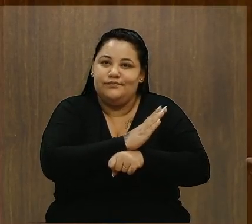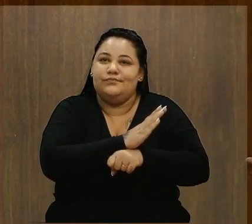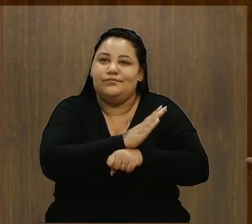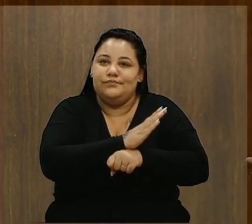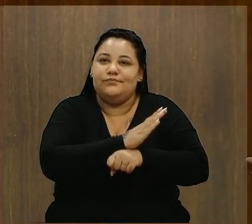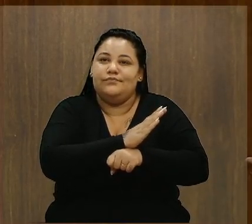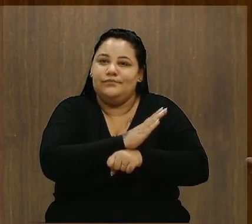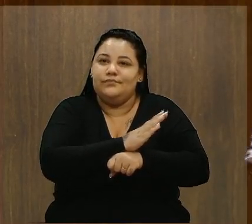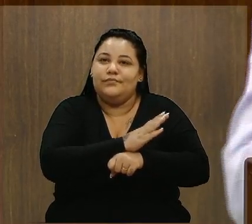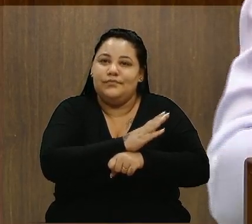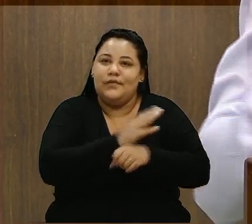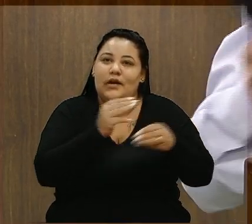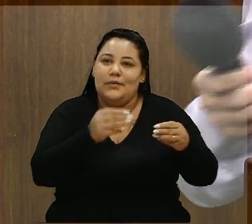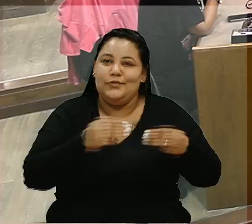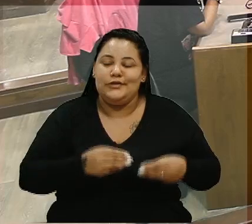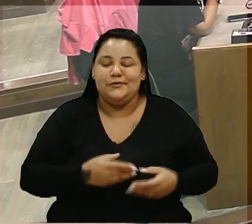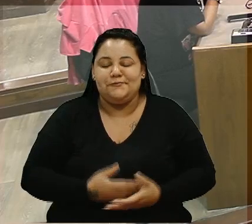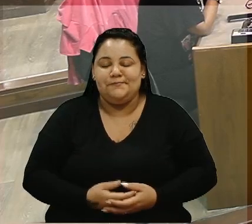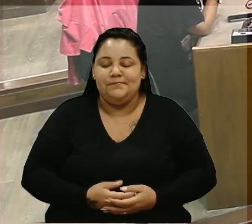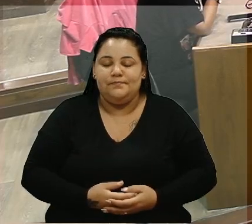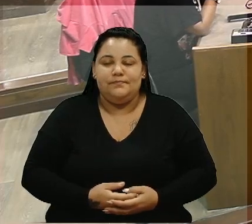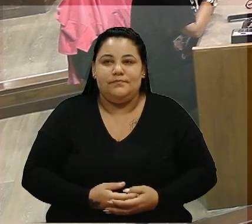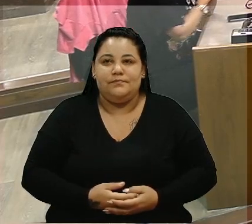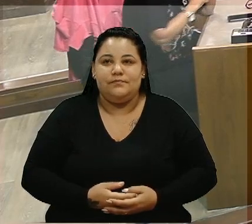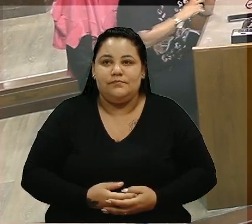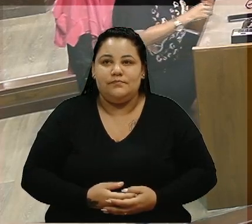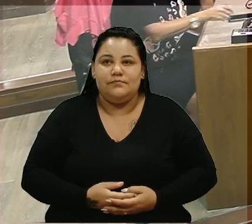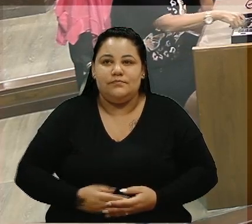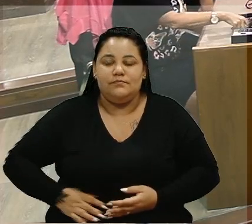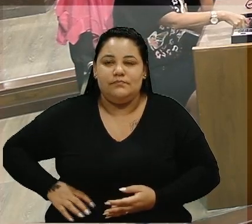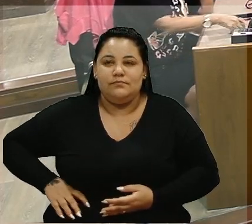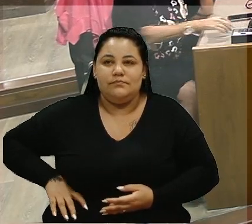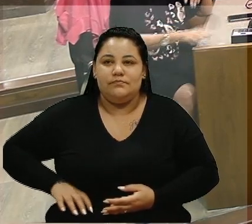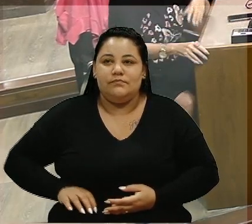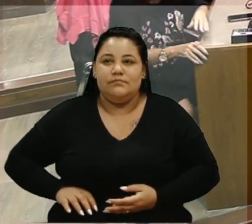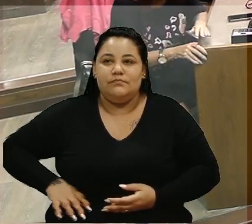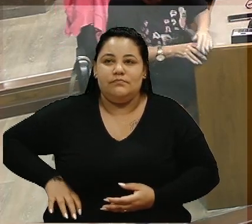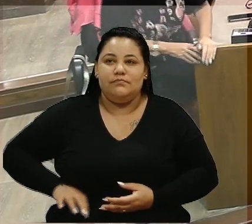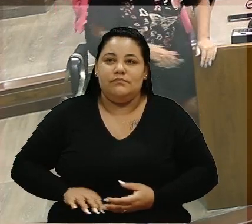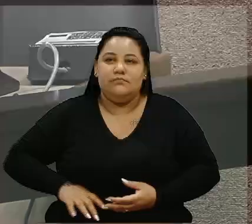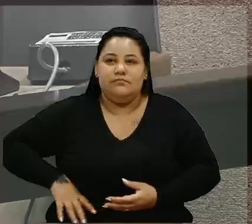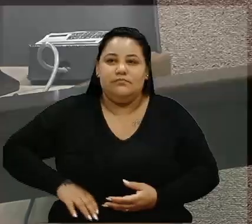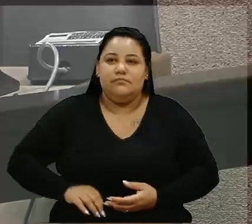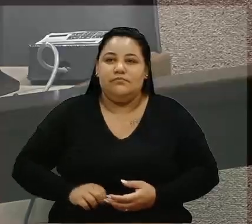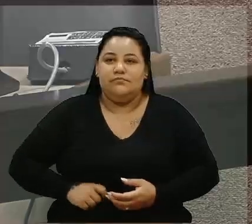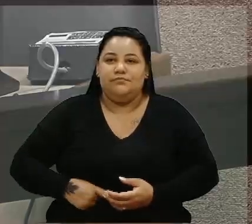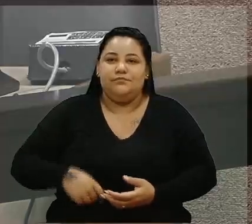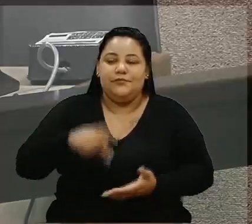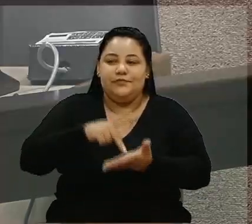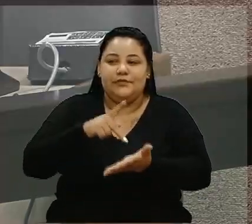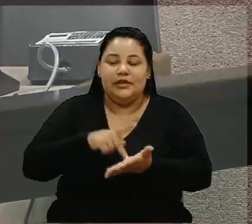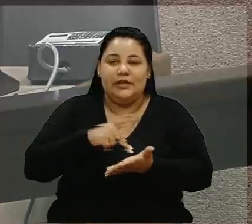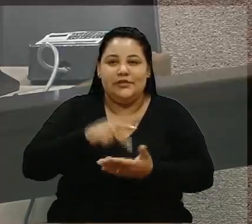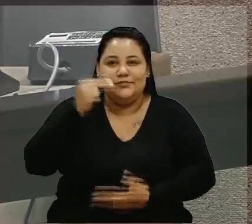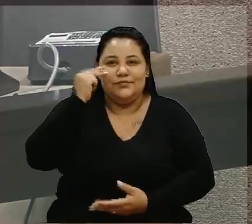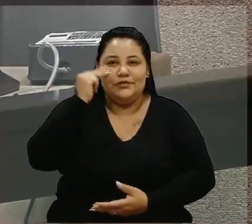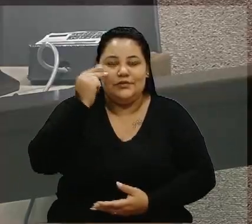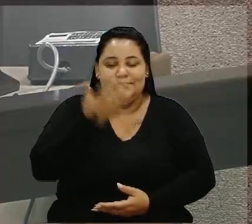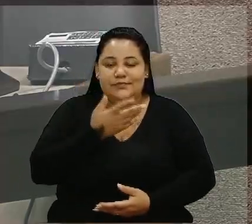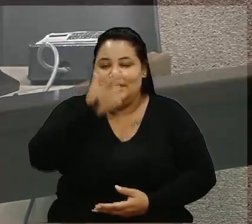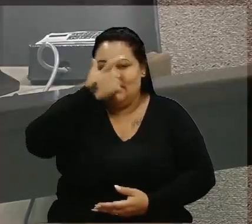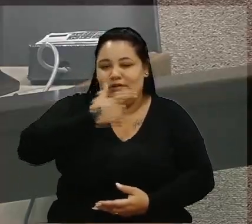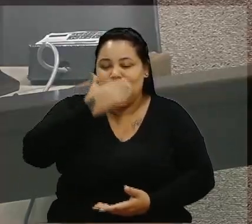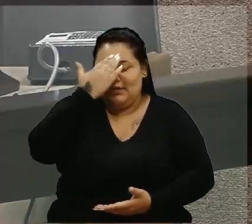RS 122. Obrigado. Verdade, vereador Libardi. Acredito também que isso é reflexo, essa Câmara de Vereadores é muito